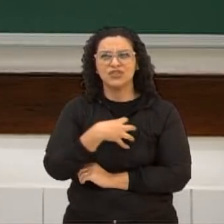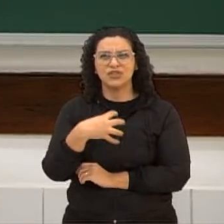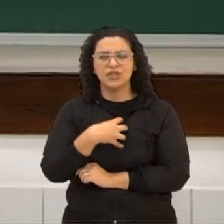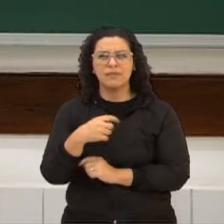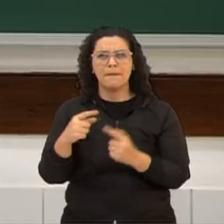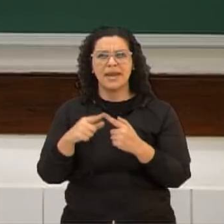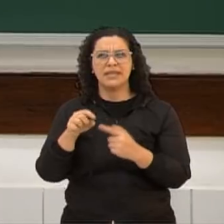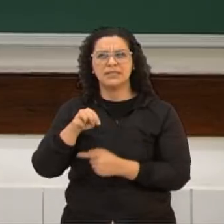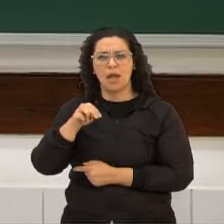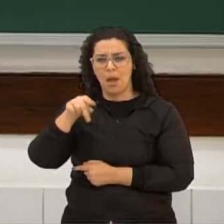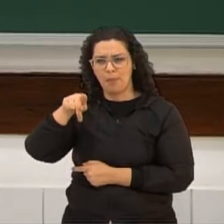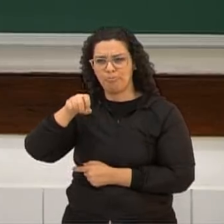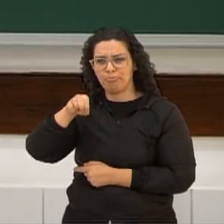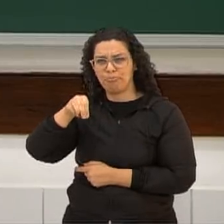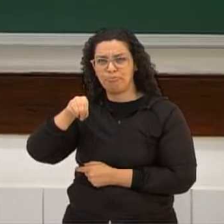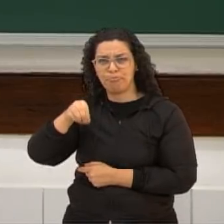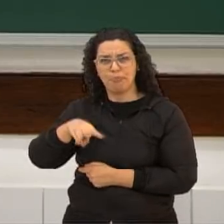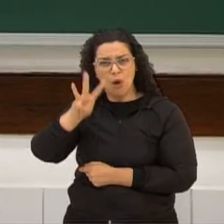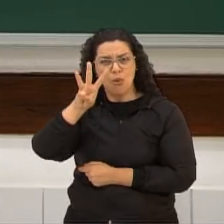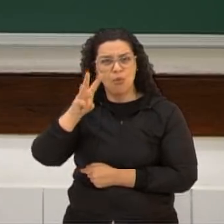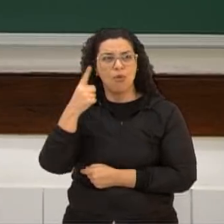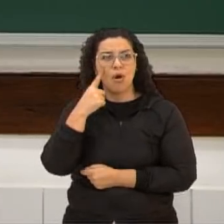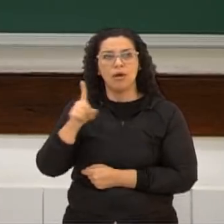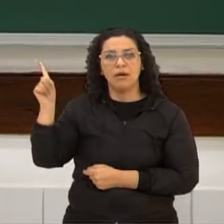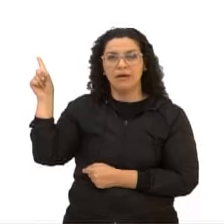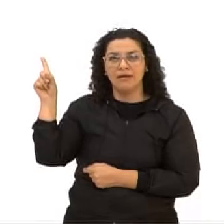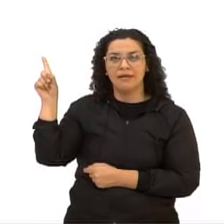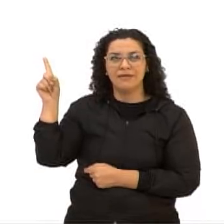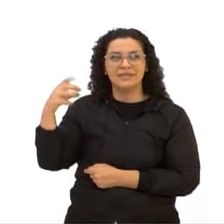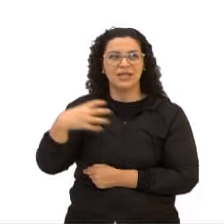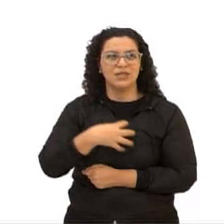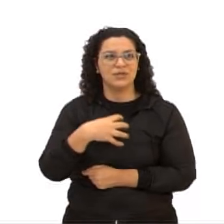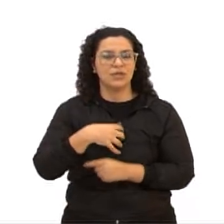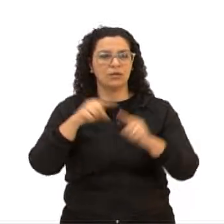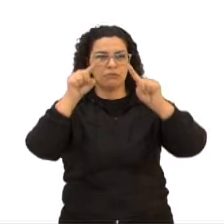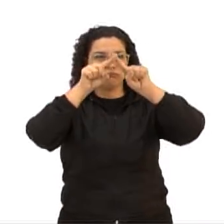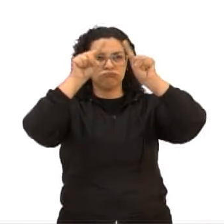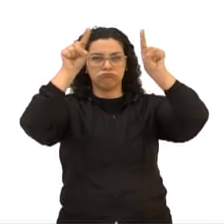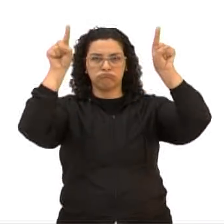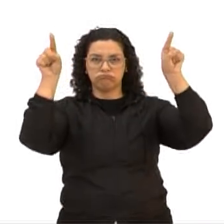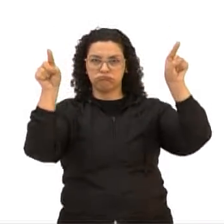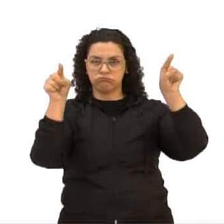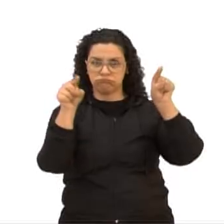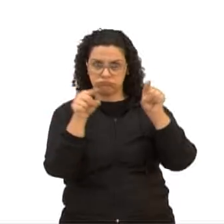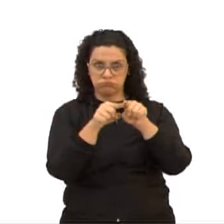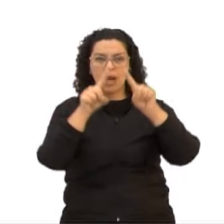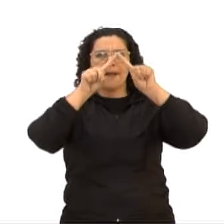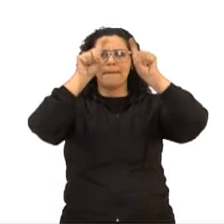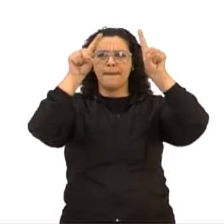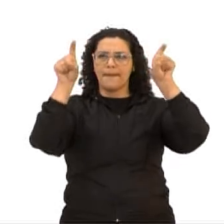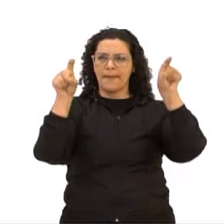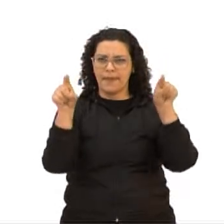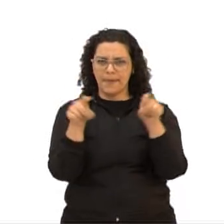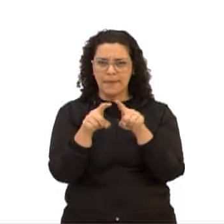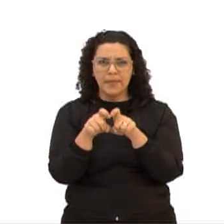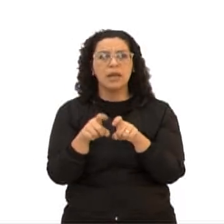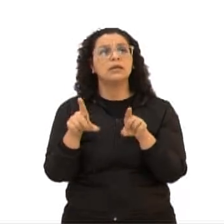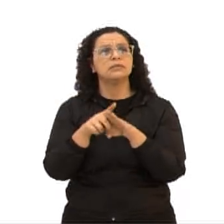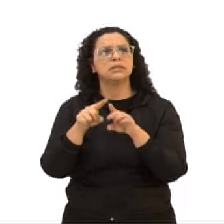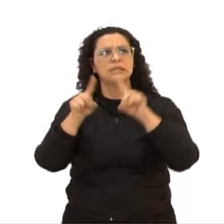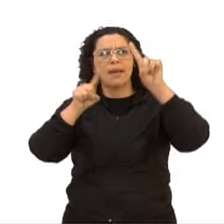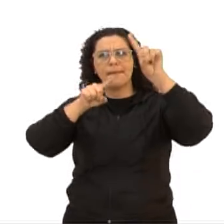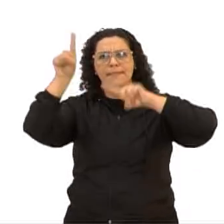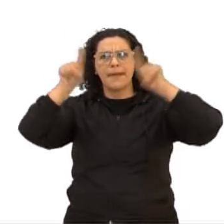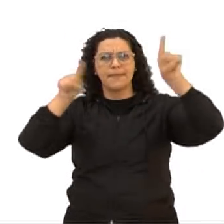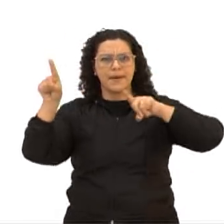som por palavras. Então, vamos ver aqui, por exemplo. Ó, nós temos, então, essas características, né, que vocês vão vendo, tá?